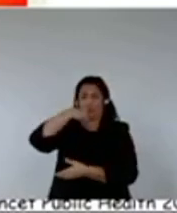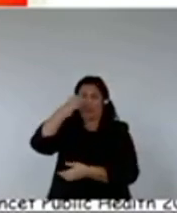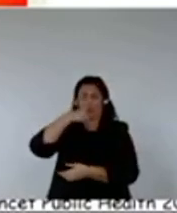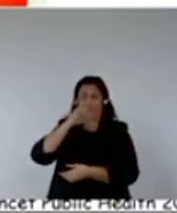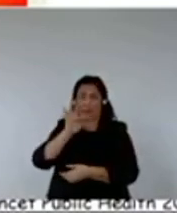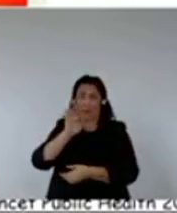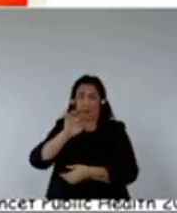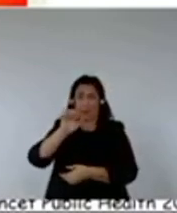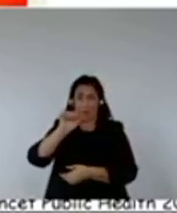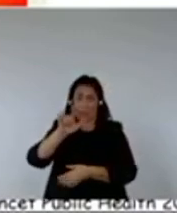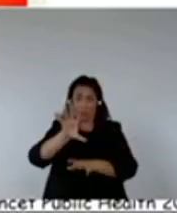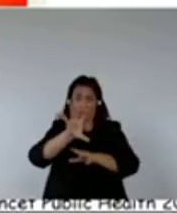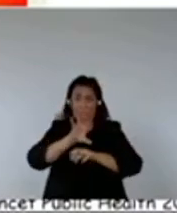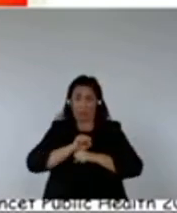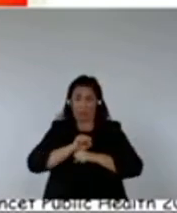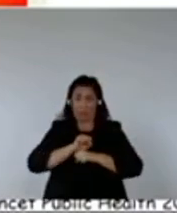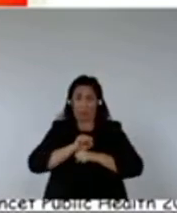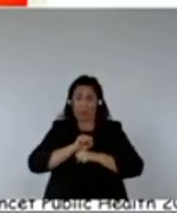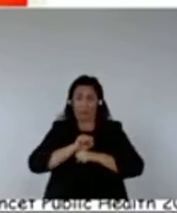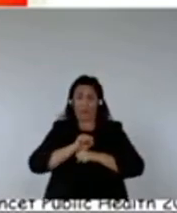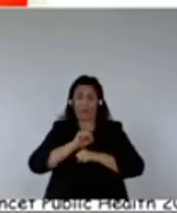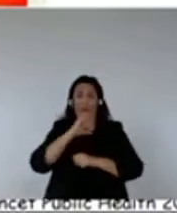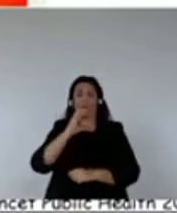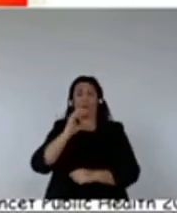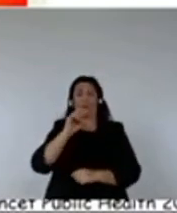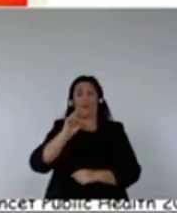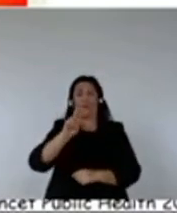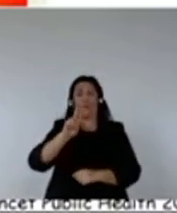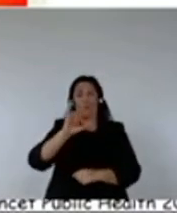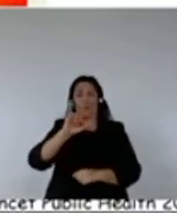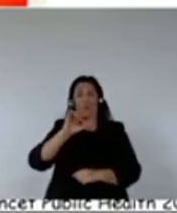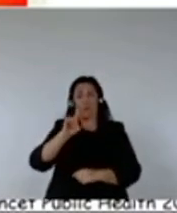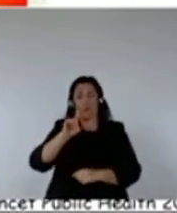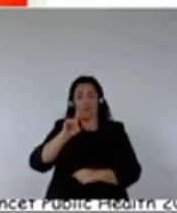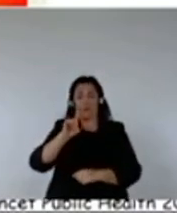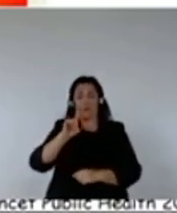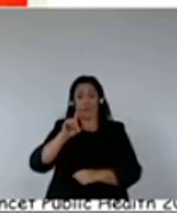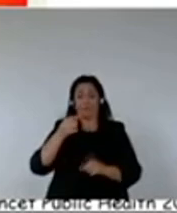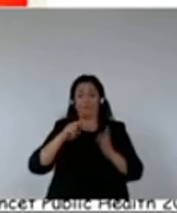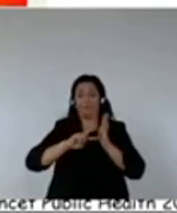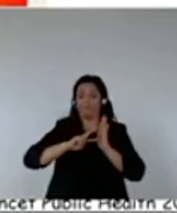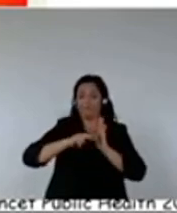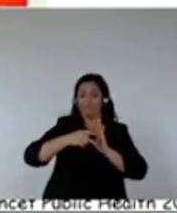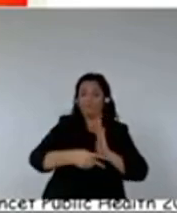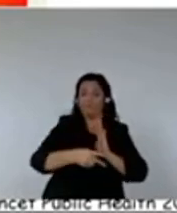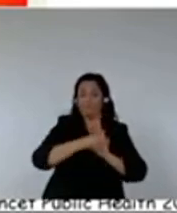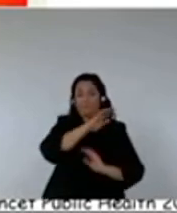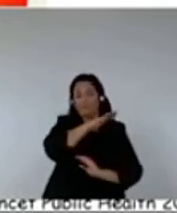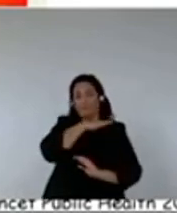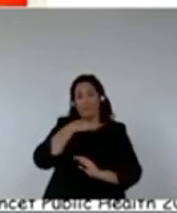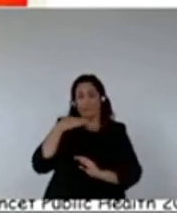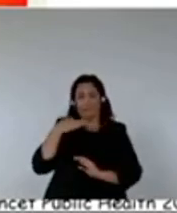pela Covid, acaba gerando a mortalidade como desfecho final.